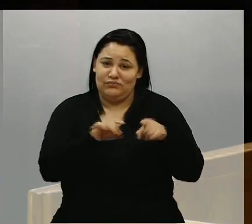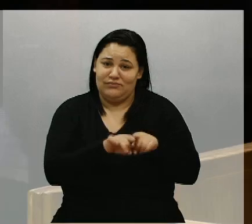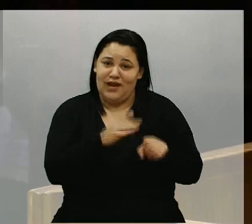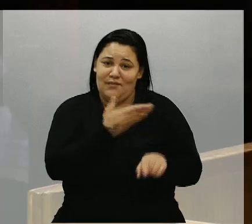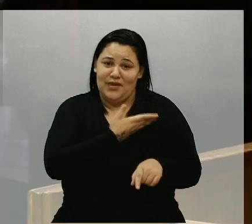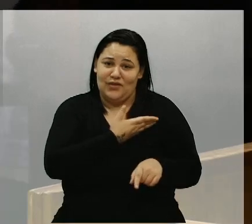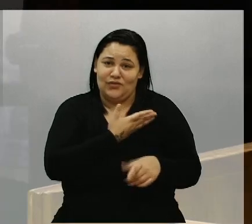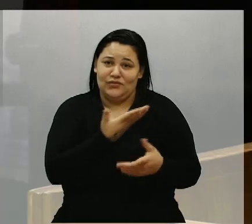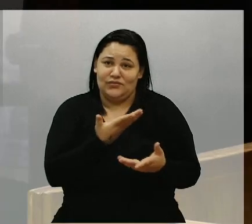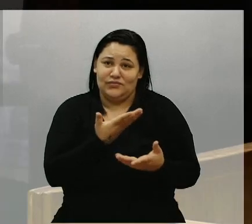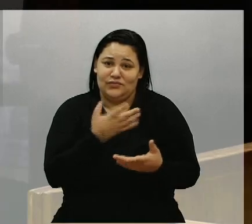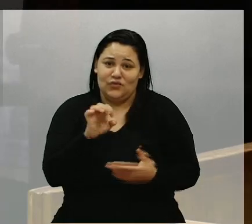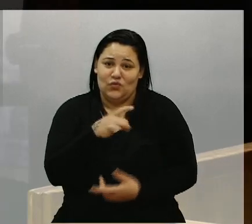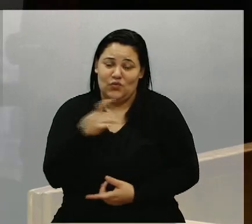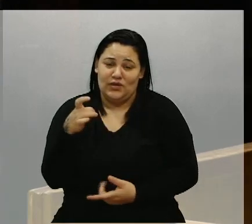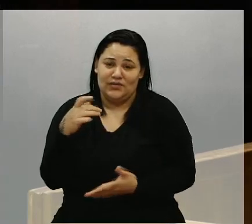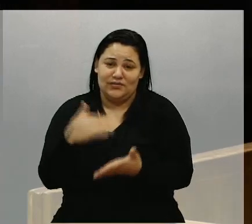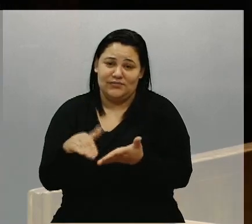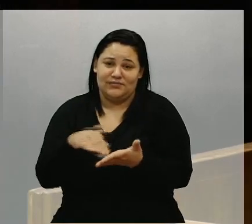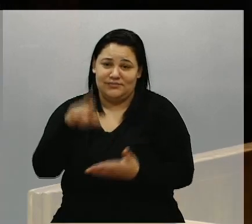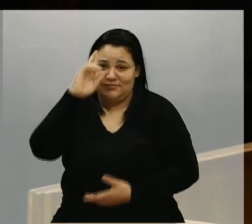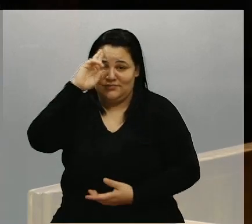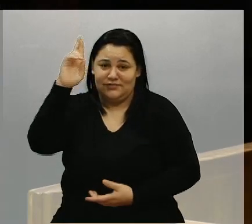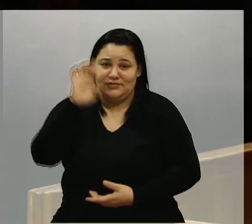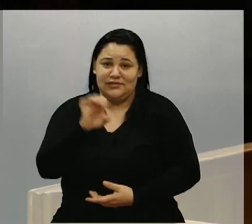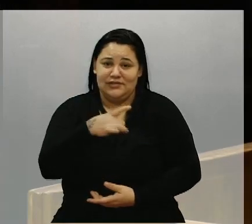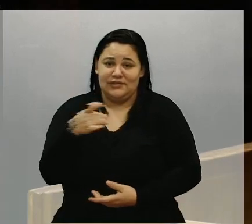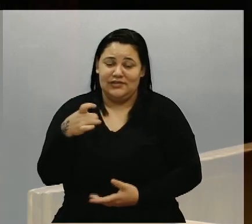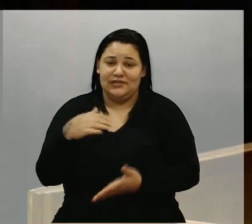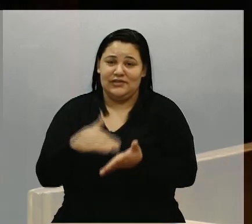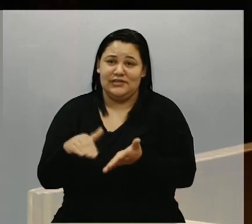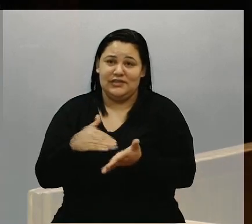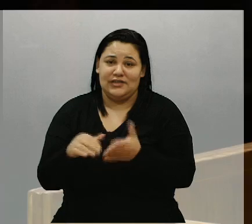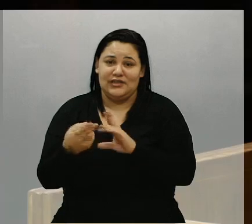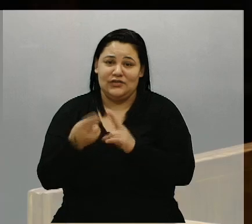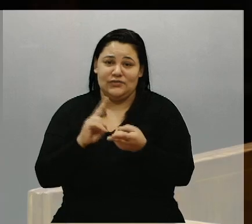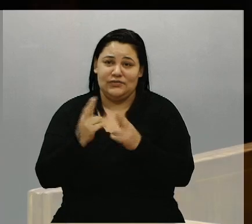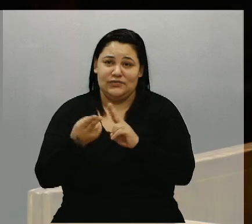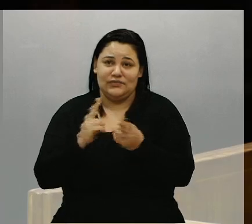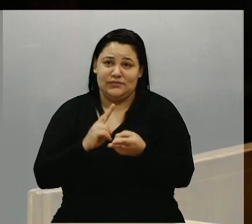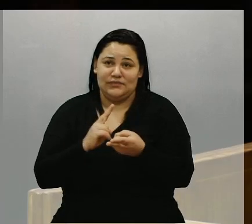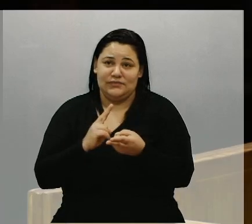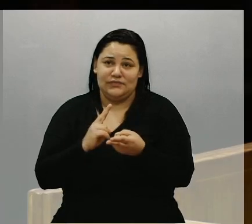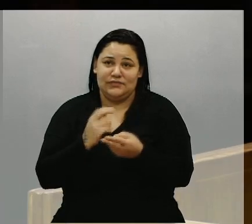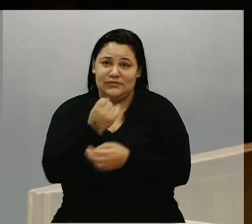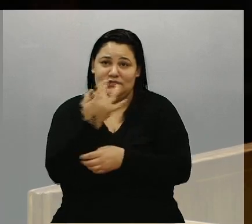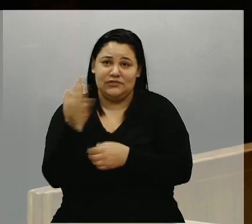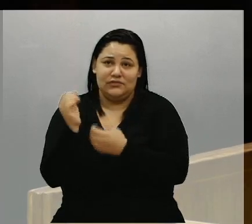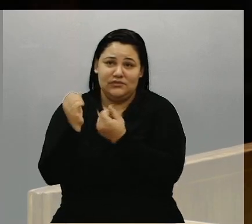o ex-chefe de gabinete, ex-secretário de urbanismo, de meio ambiente,